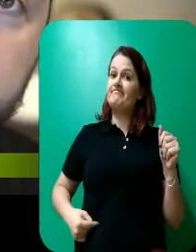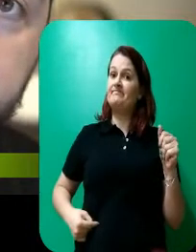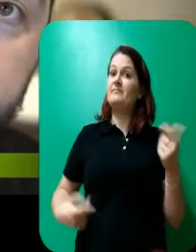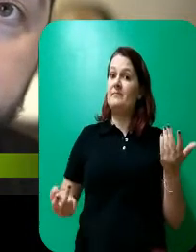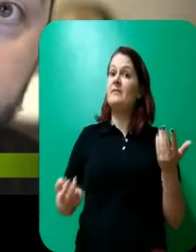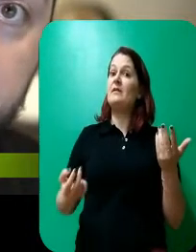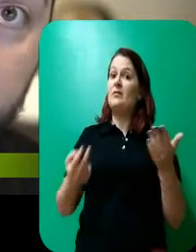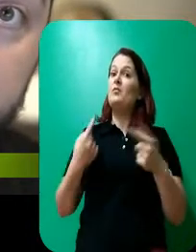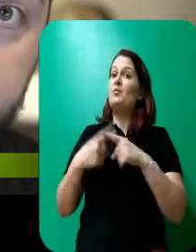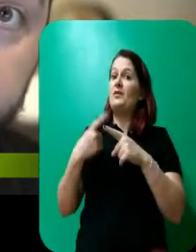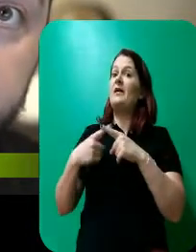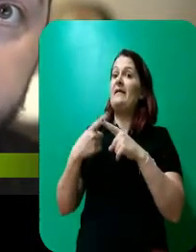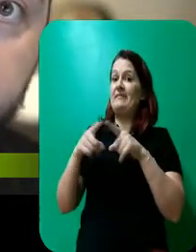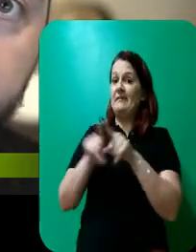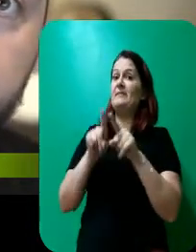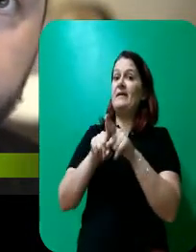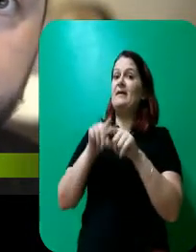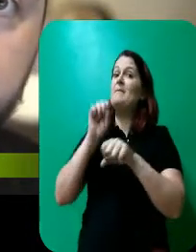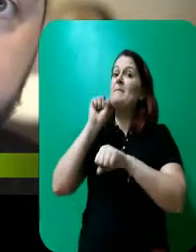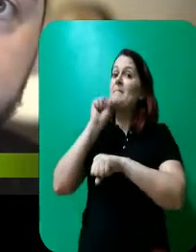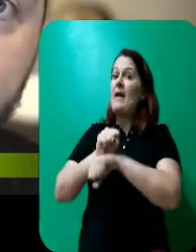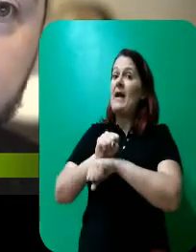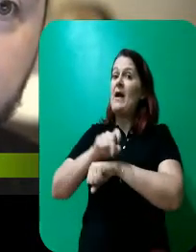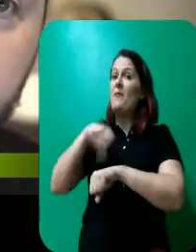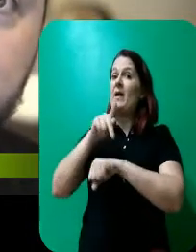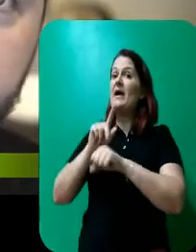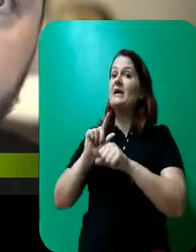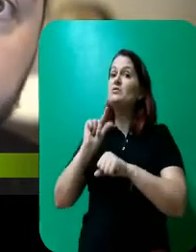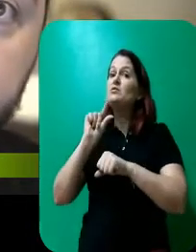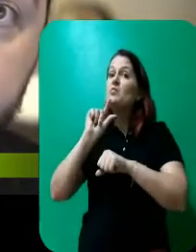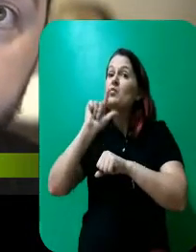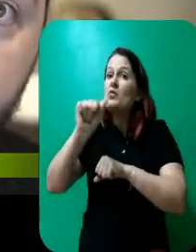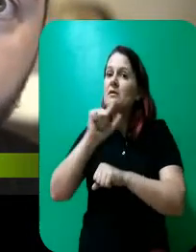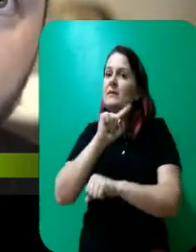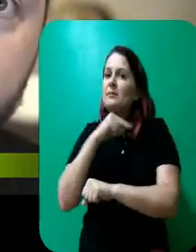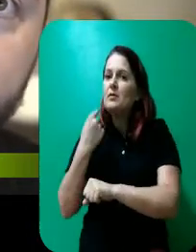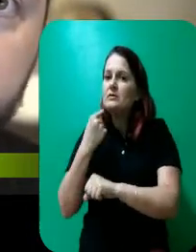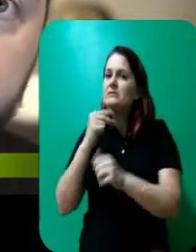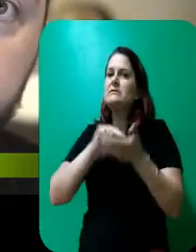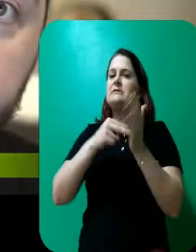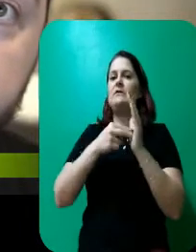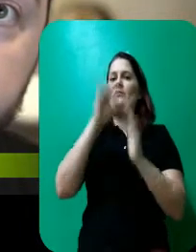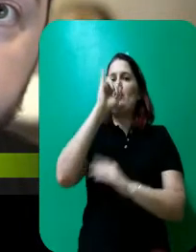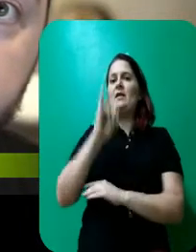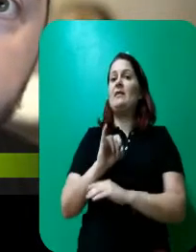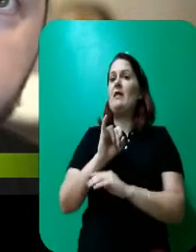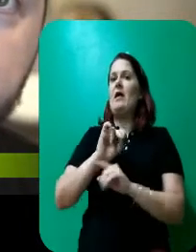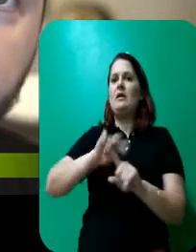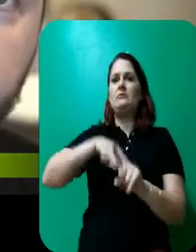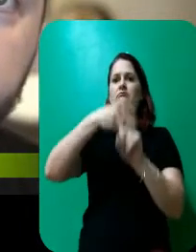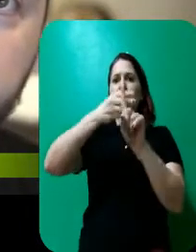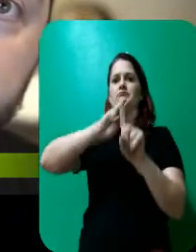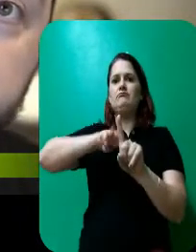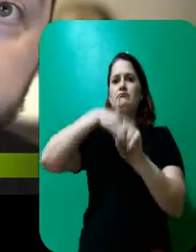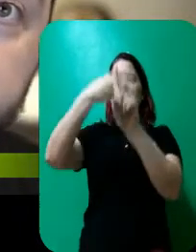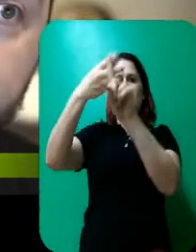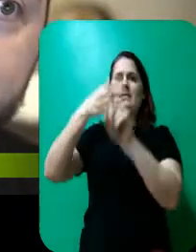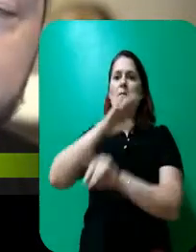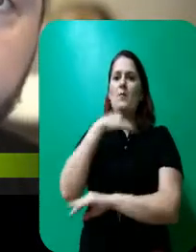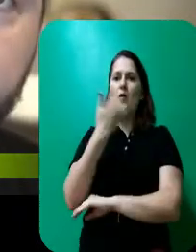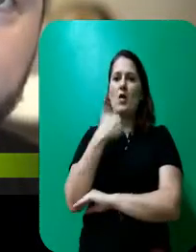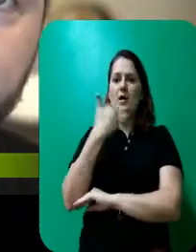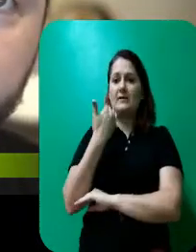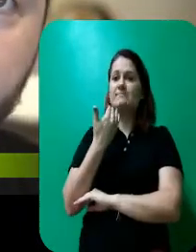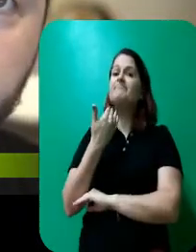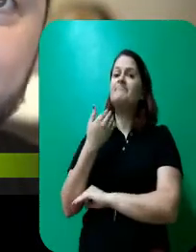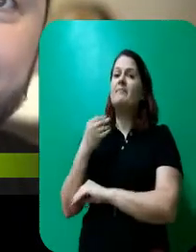pouco depois, foi o suficiente para a Itália ter mais mortes e agora cada vez mais mortes, parar o país um pouco depois vai fazer